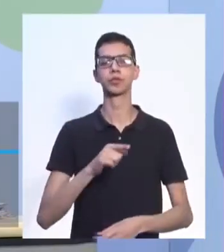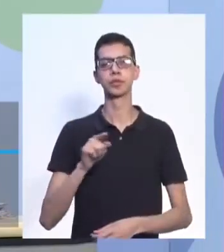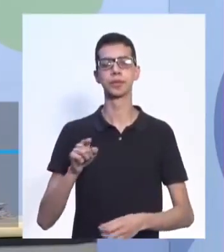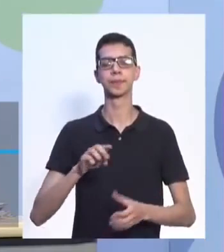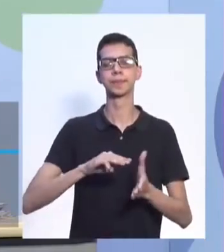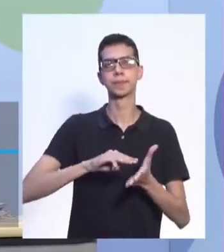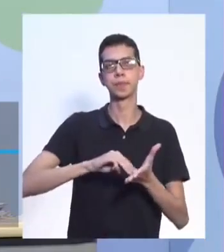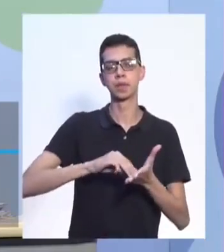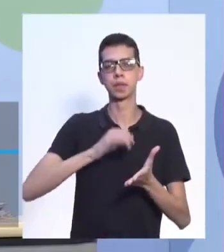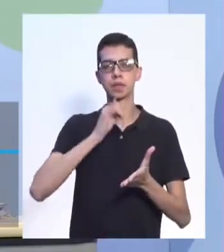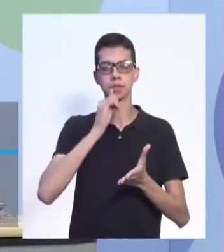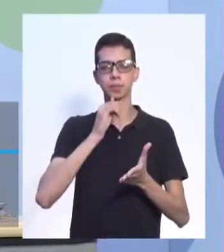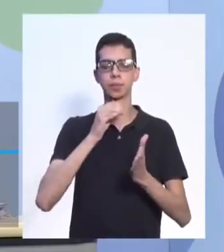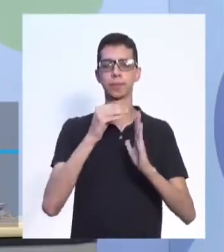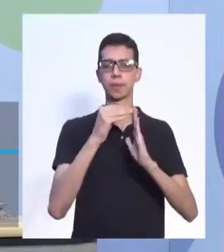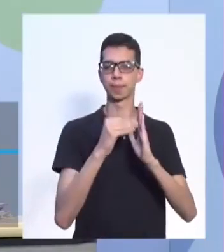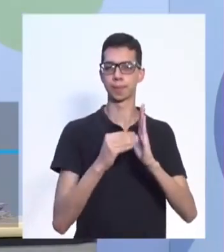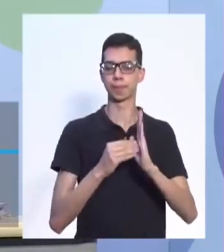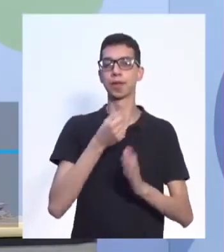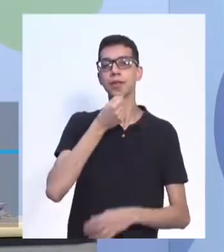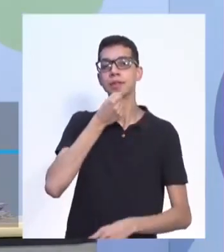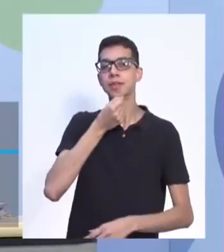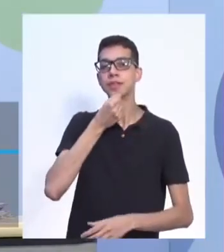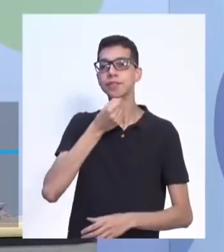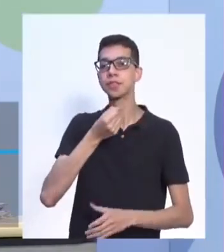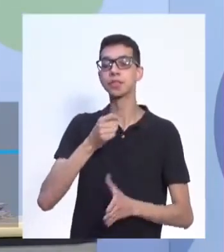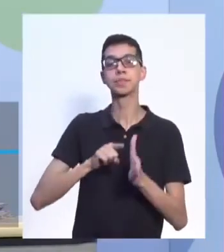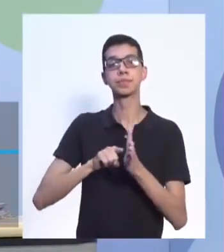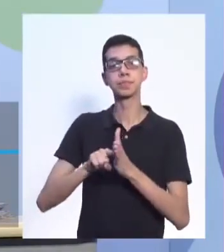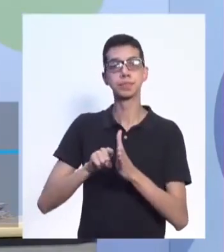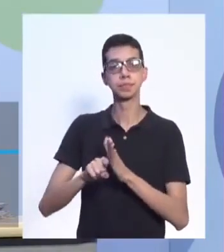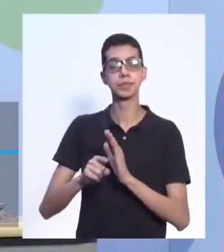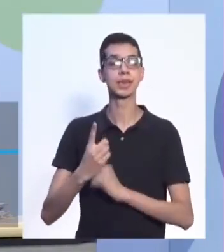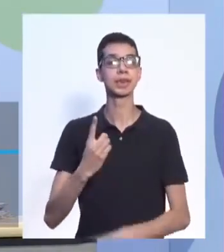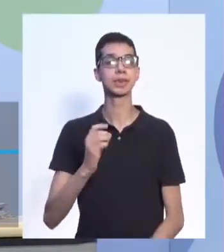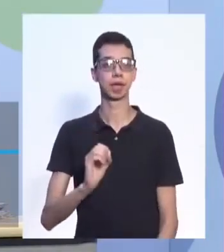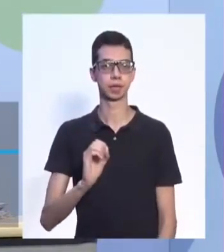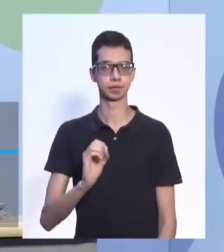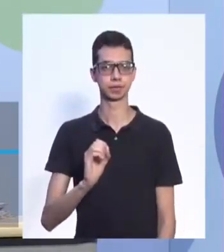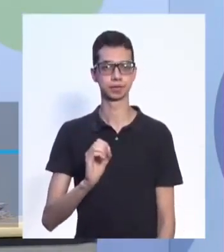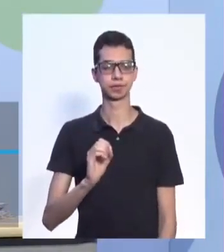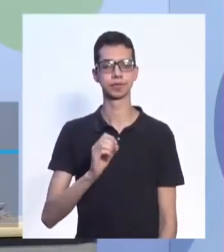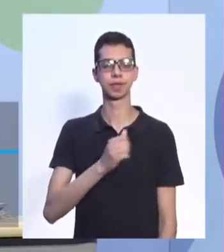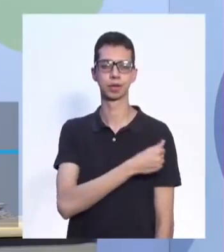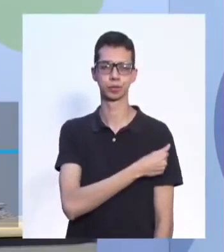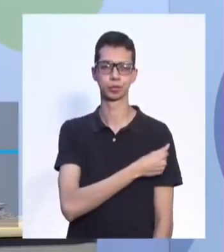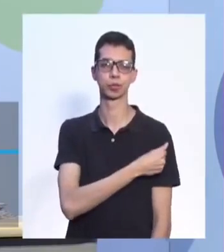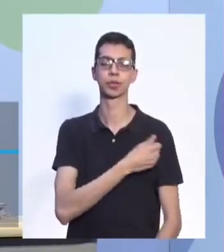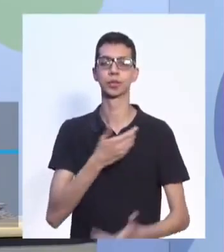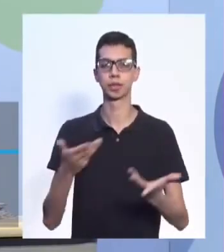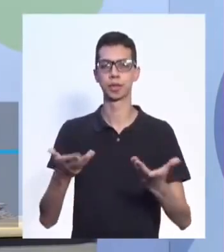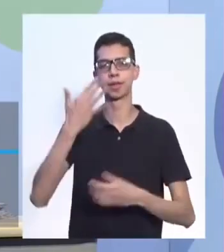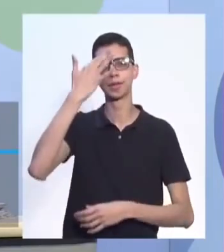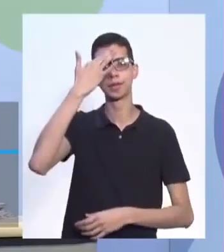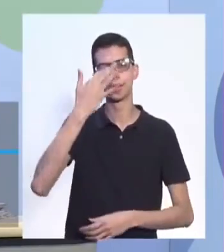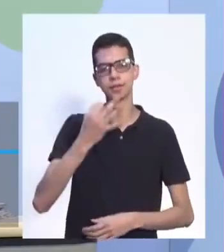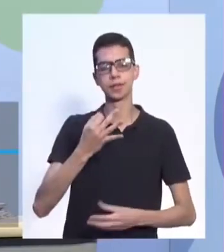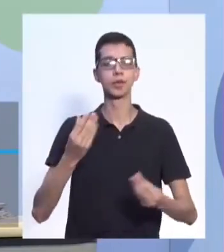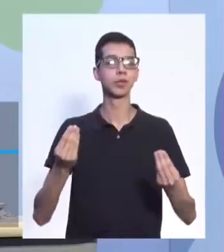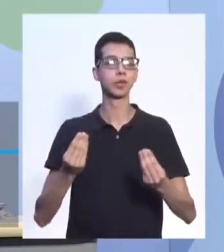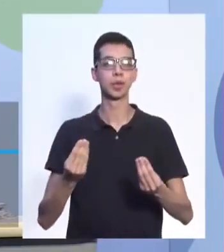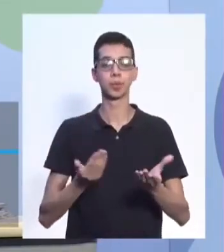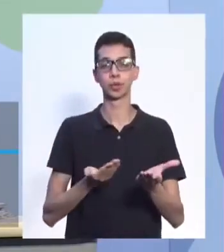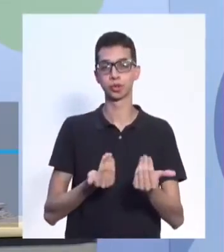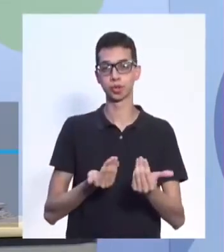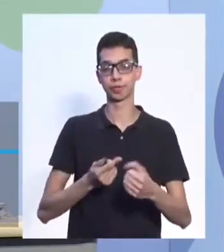10 alunos. E a justificativa é entender como vem funcionando essa relação dos jovens com a